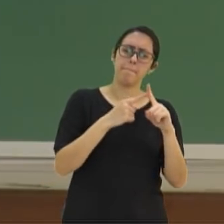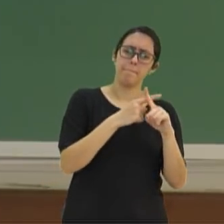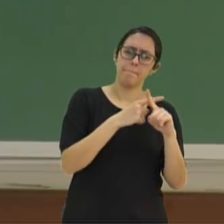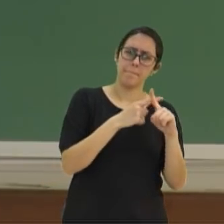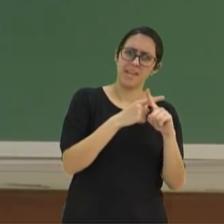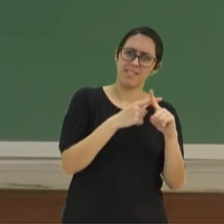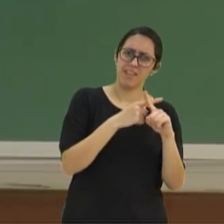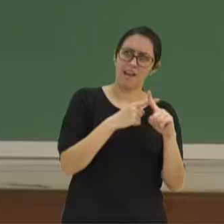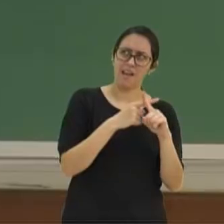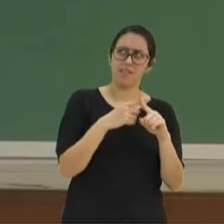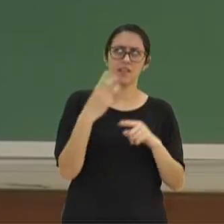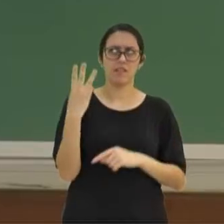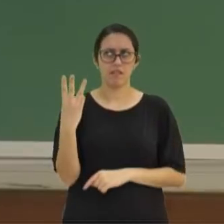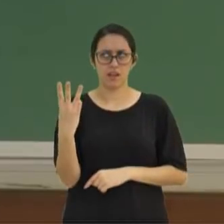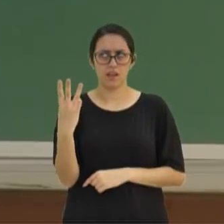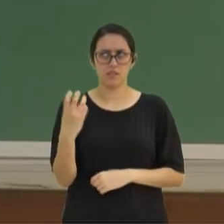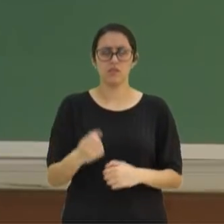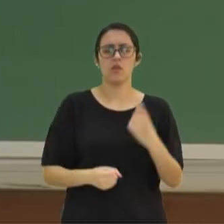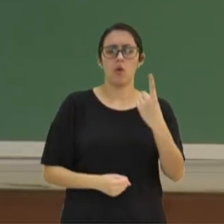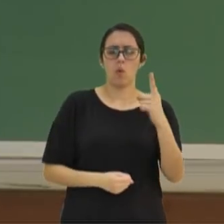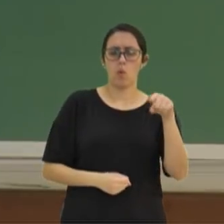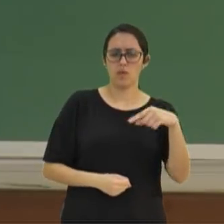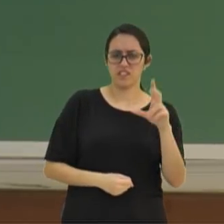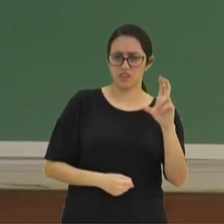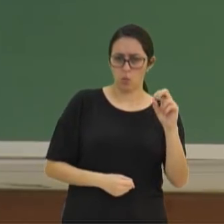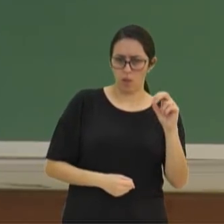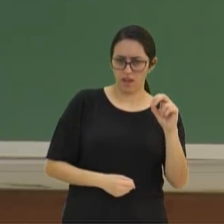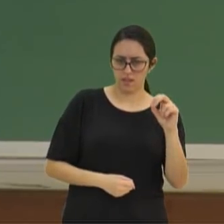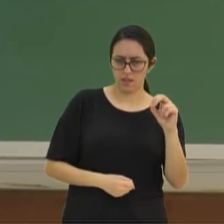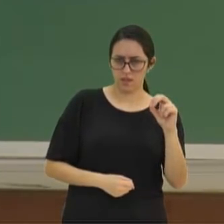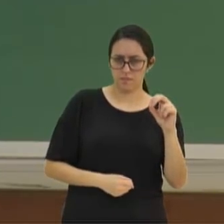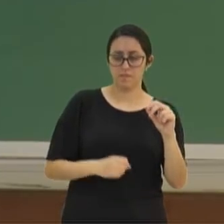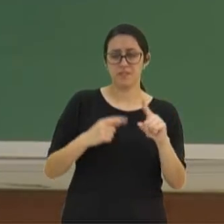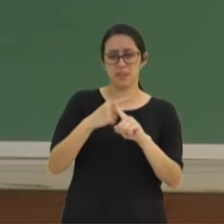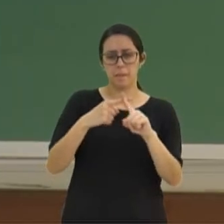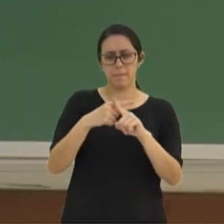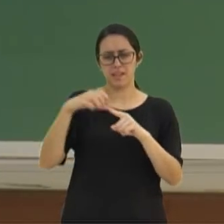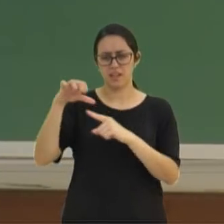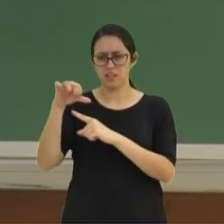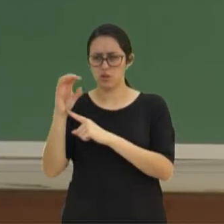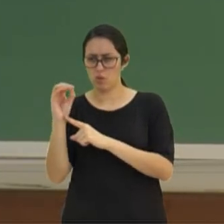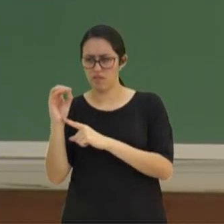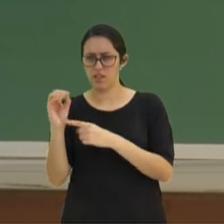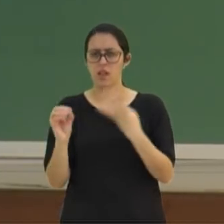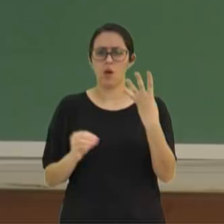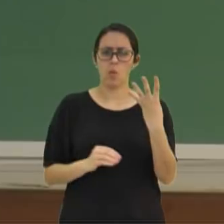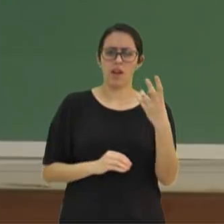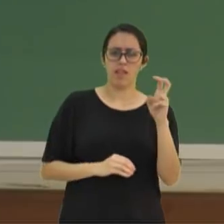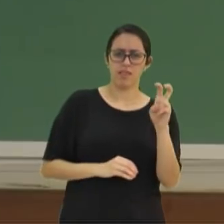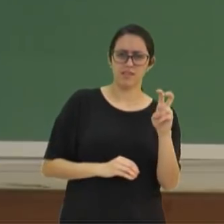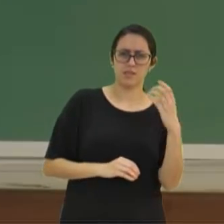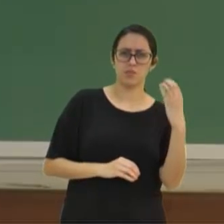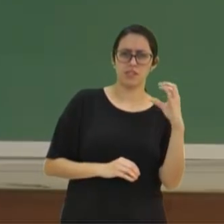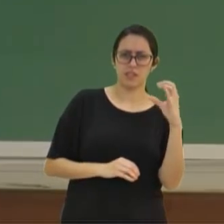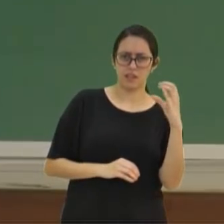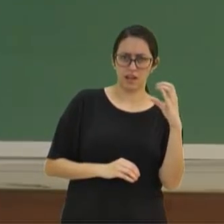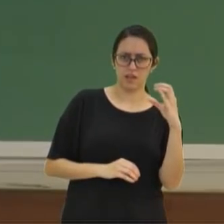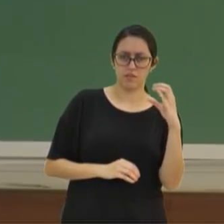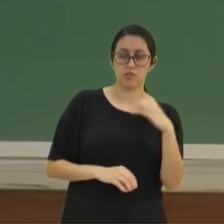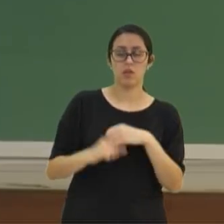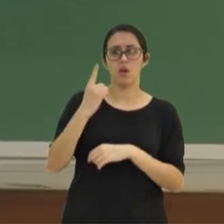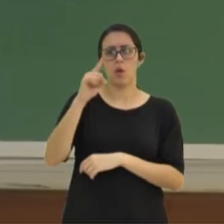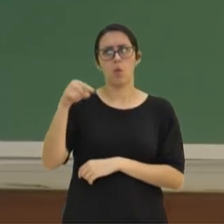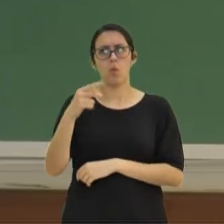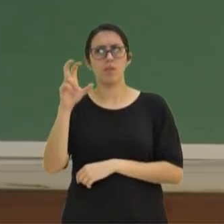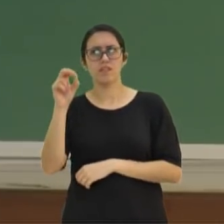de 3, 1,50. Metade de 90 centavos, 45 centavos. 1,50